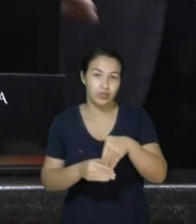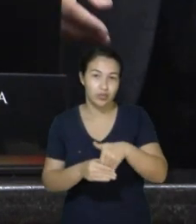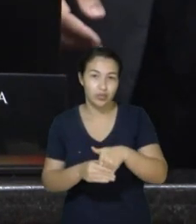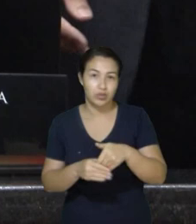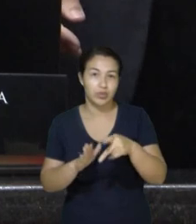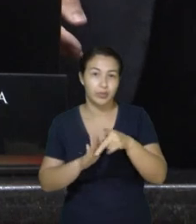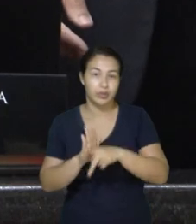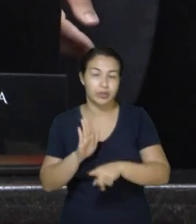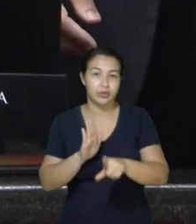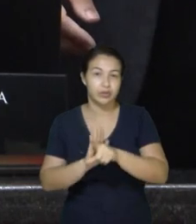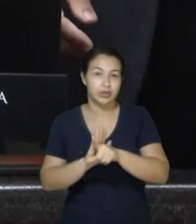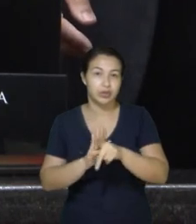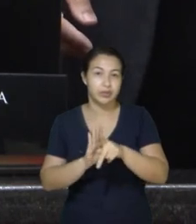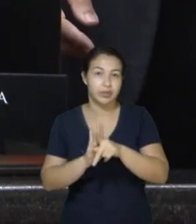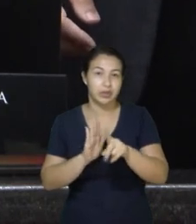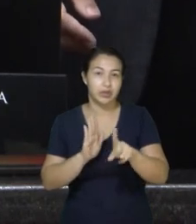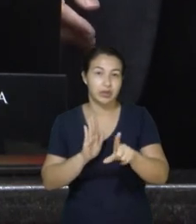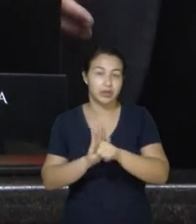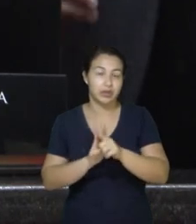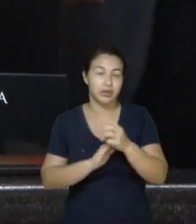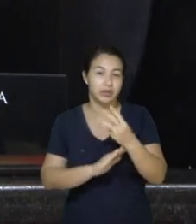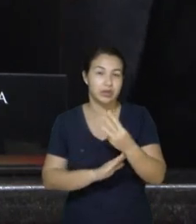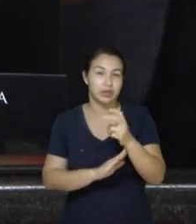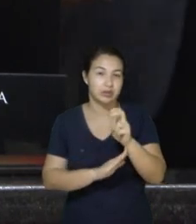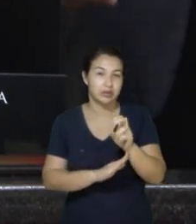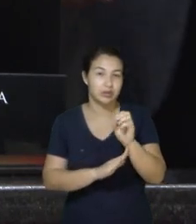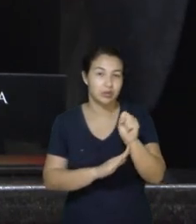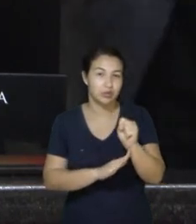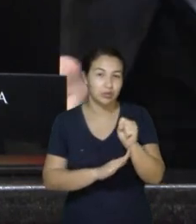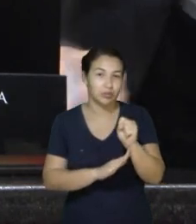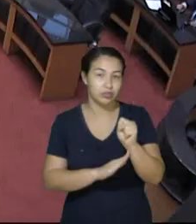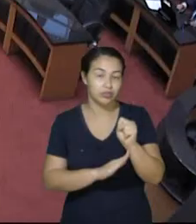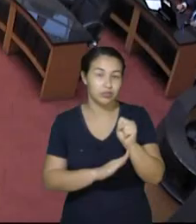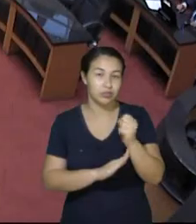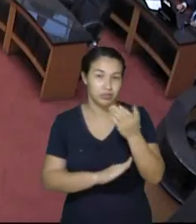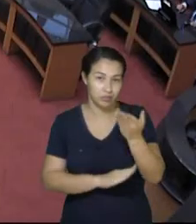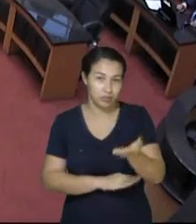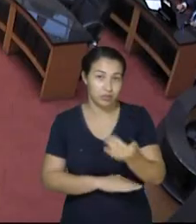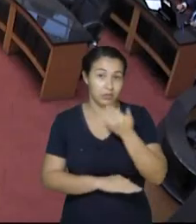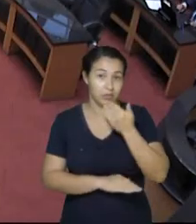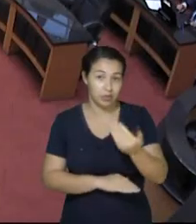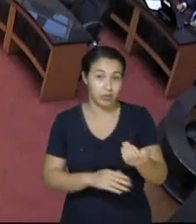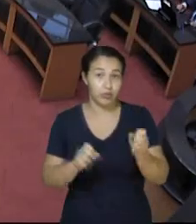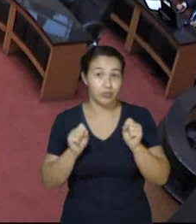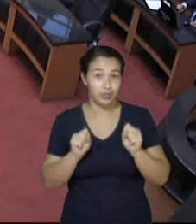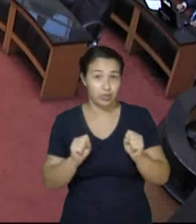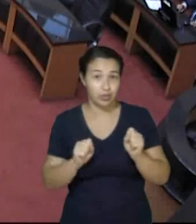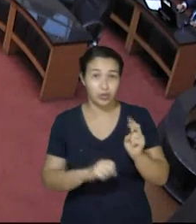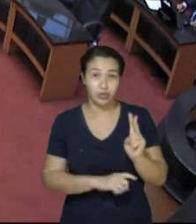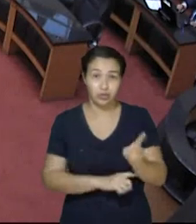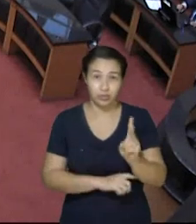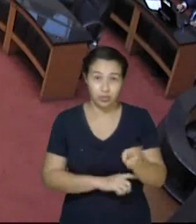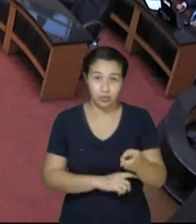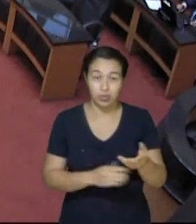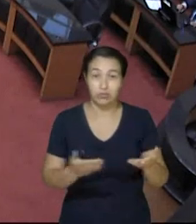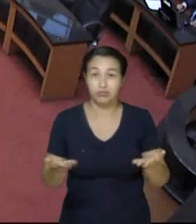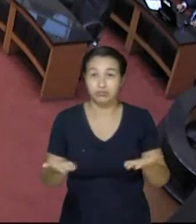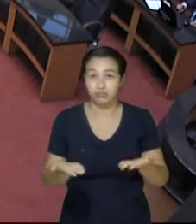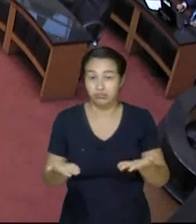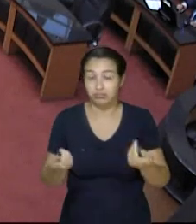projeto de lei PL 358, que Vossa Excelência solicitou, para nós seguirmos. Nós, então,